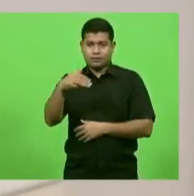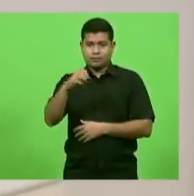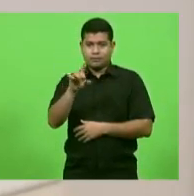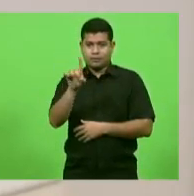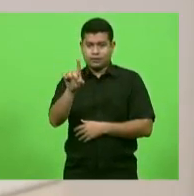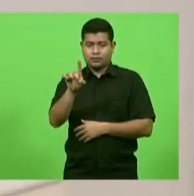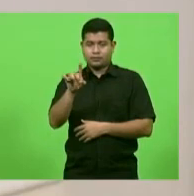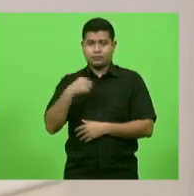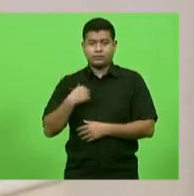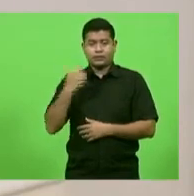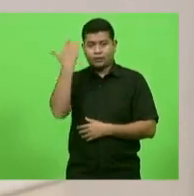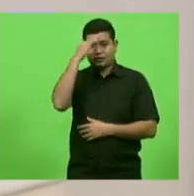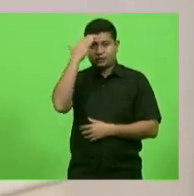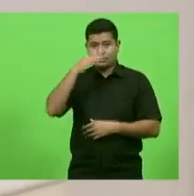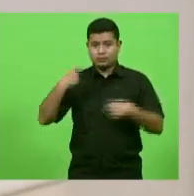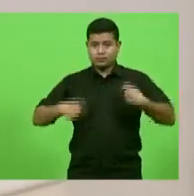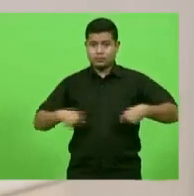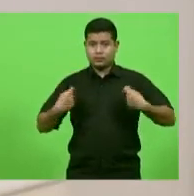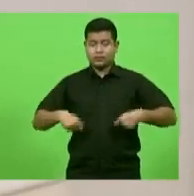Entendendo necessário, então,